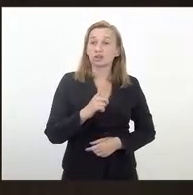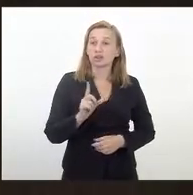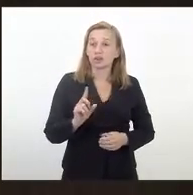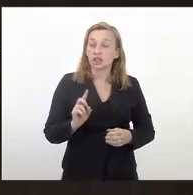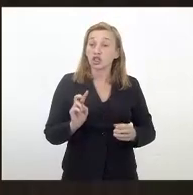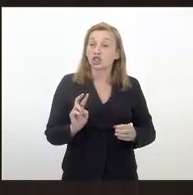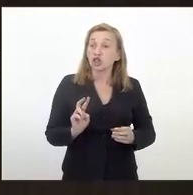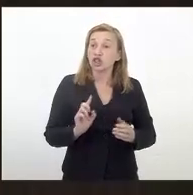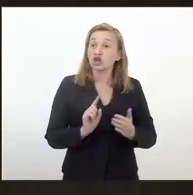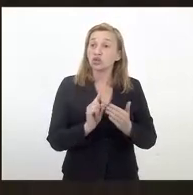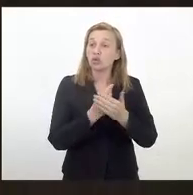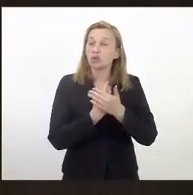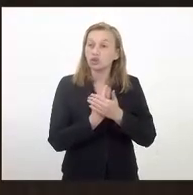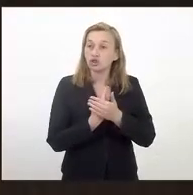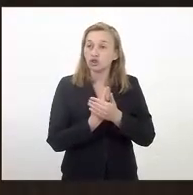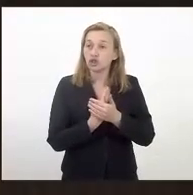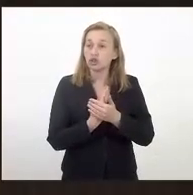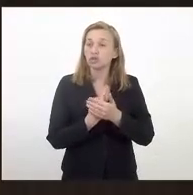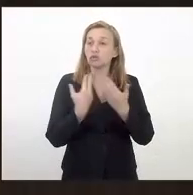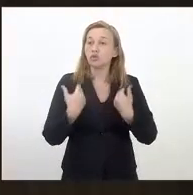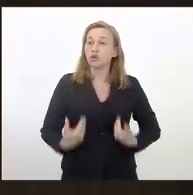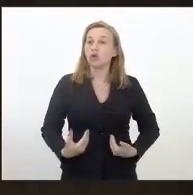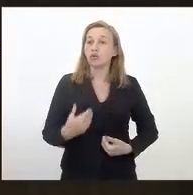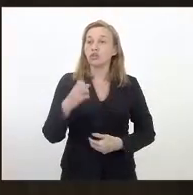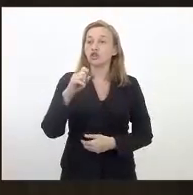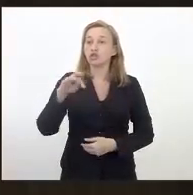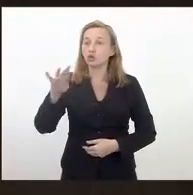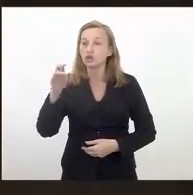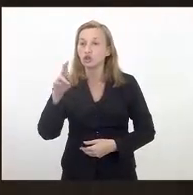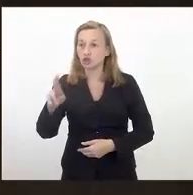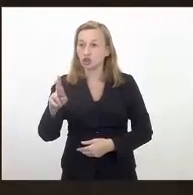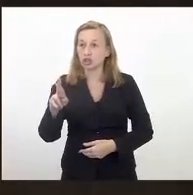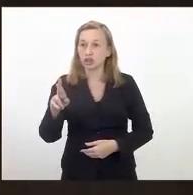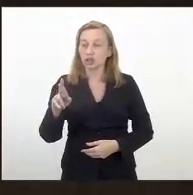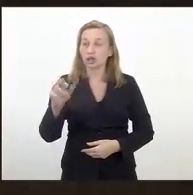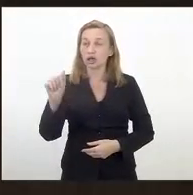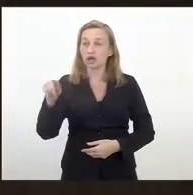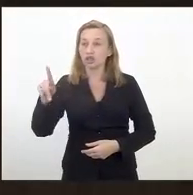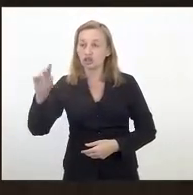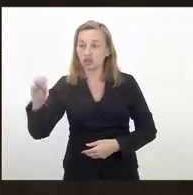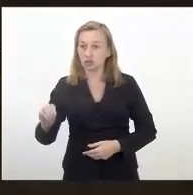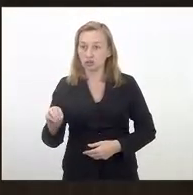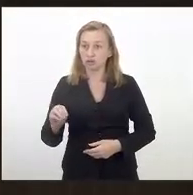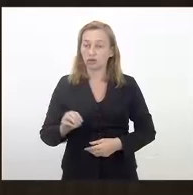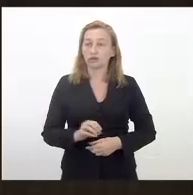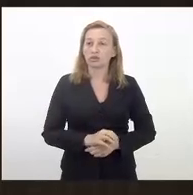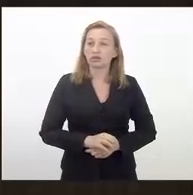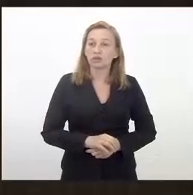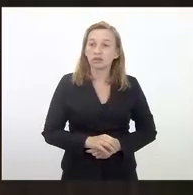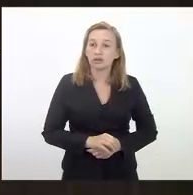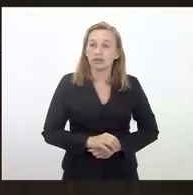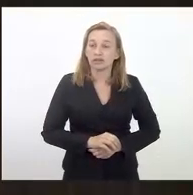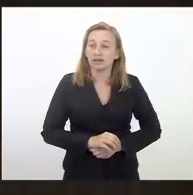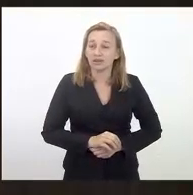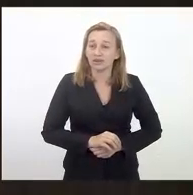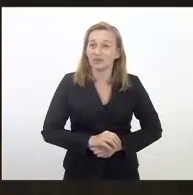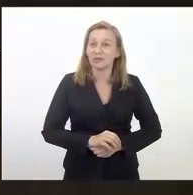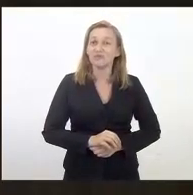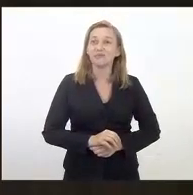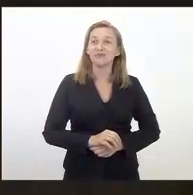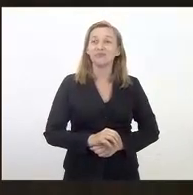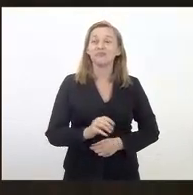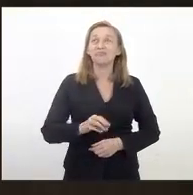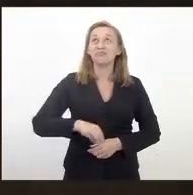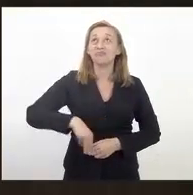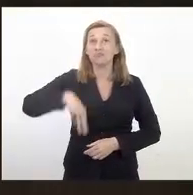corpo de Stuart Angel isso é muito sério e por Óbvio senhor presidente quem